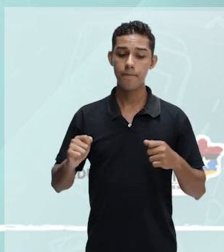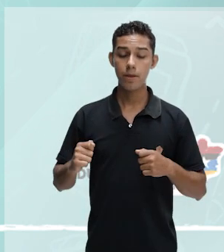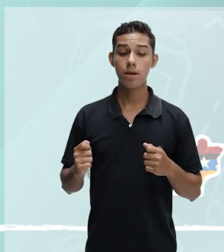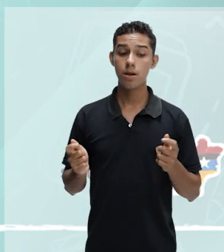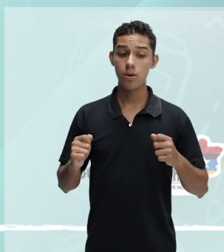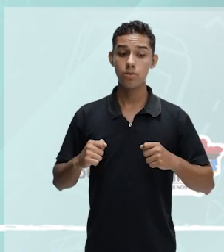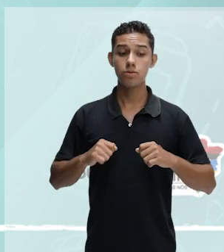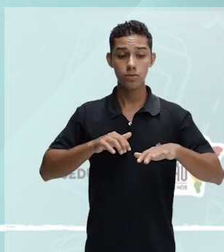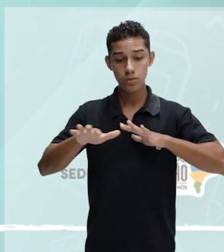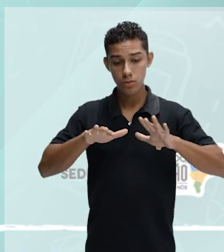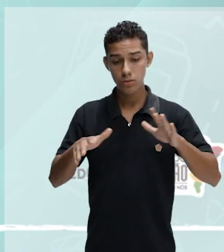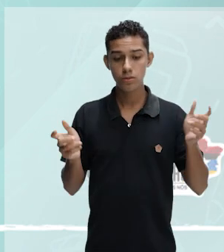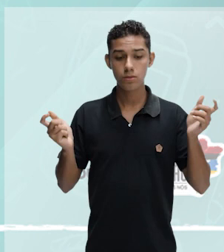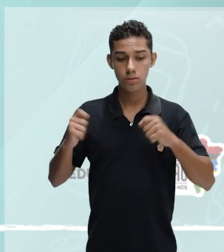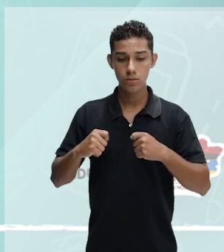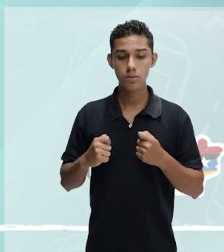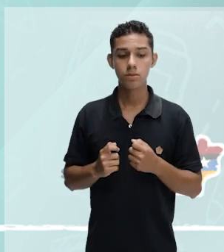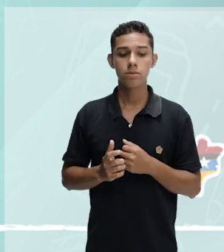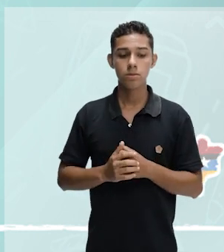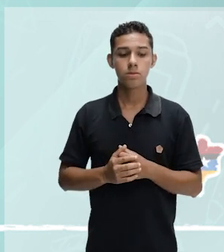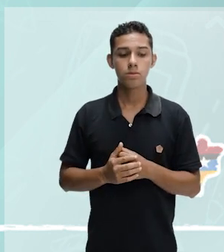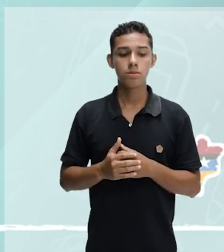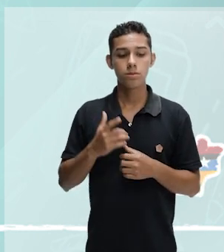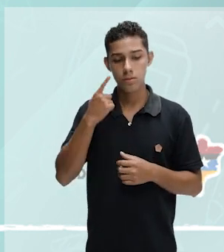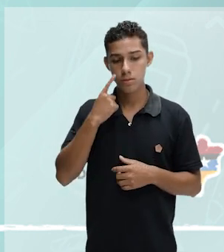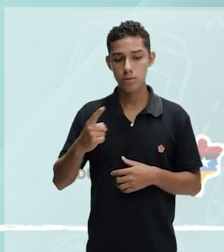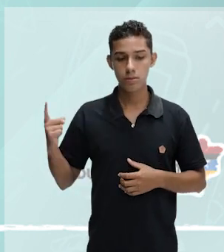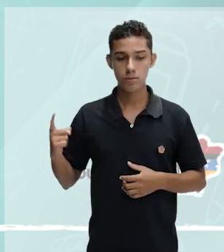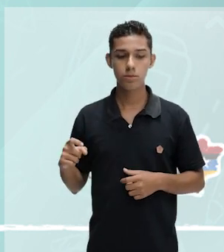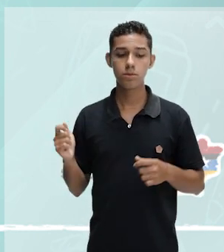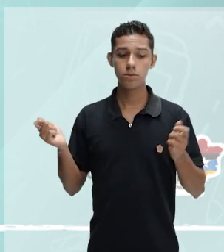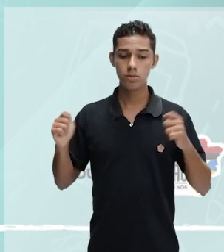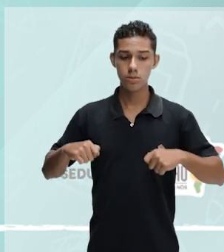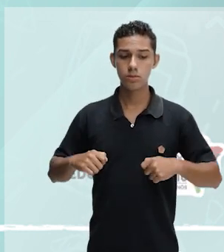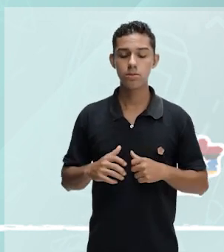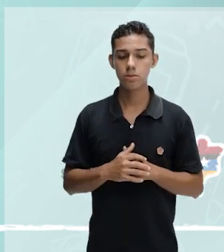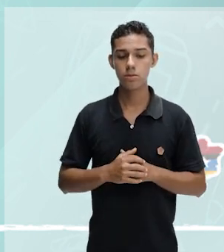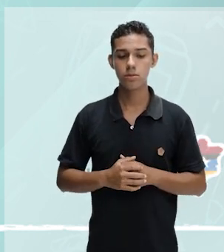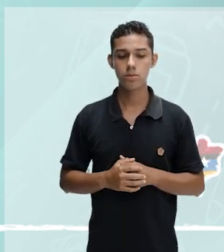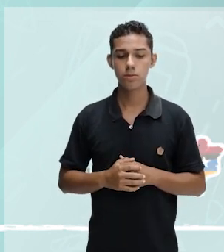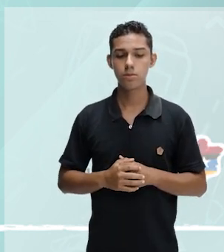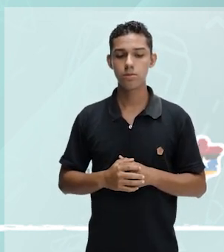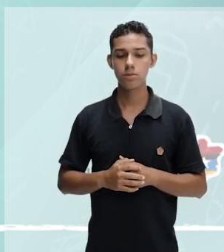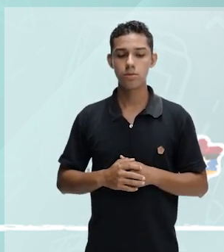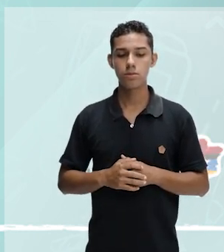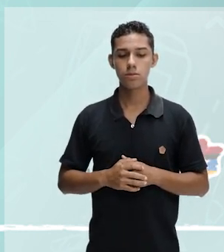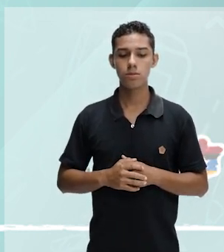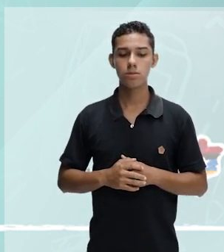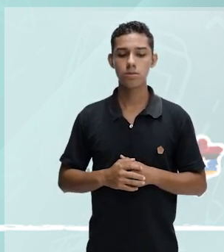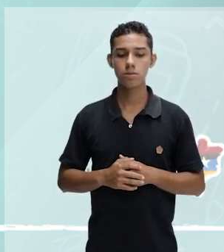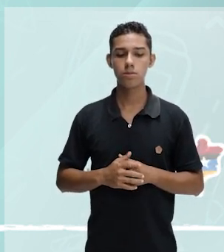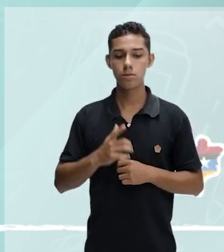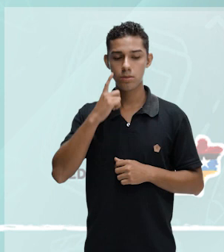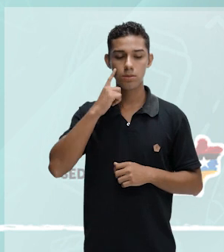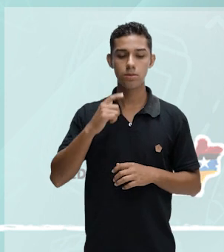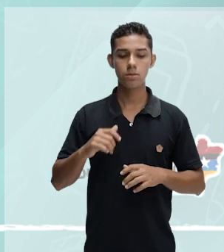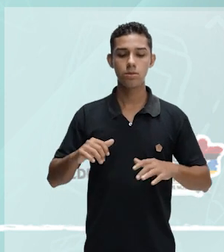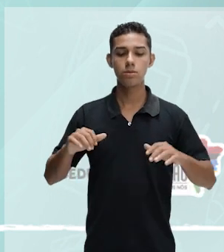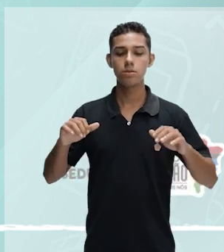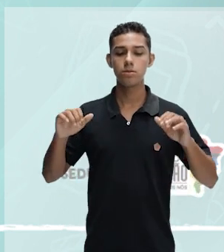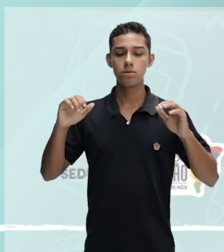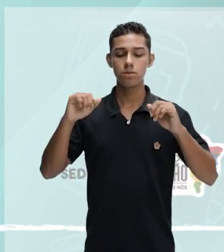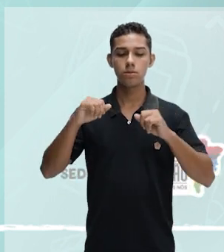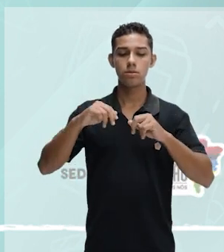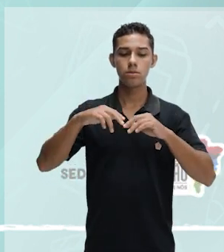possíveis. Falei tudo isso de planos e eixos para a gente chegar aqui nos movimentos que são possíveis. De flexão, o que é a flexão? É a diminuição